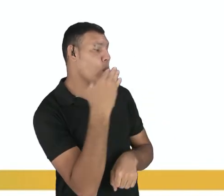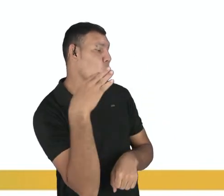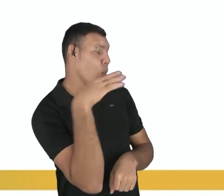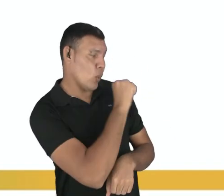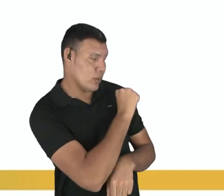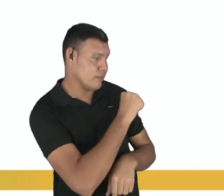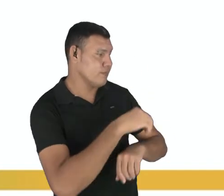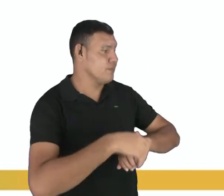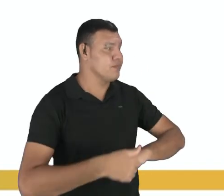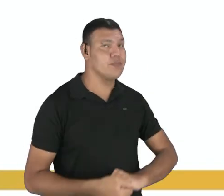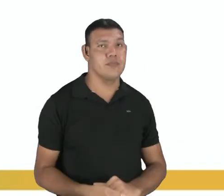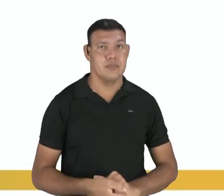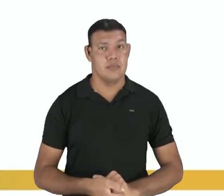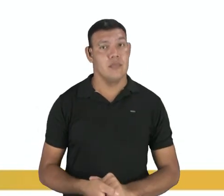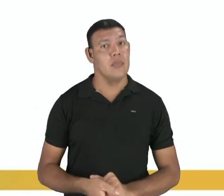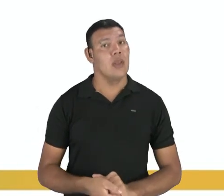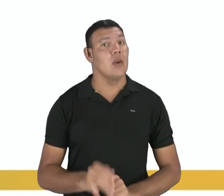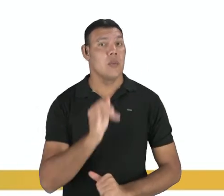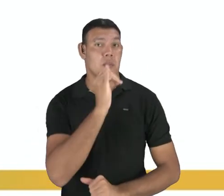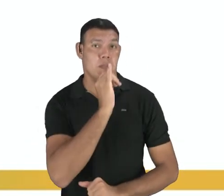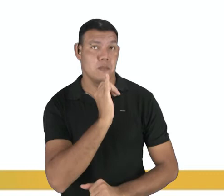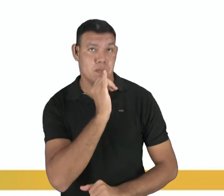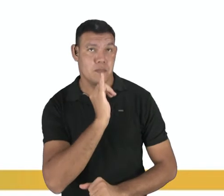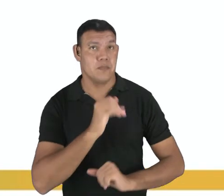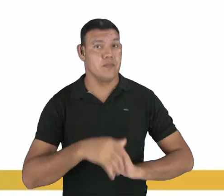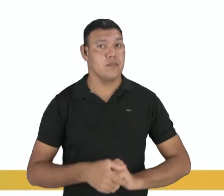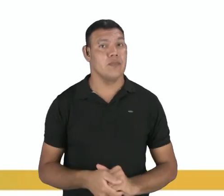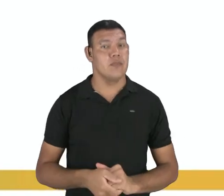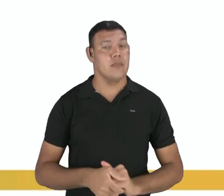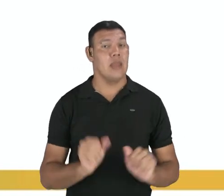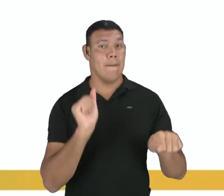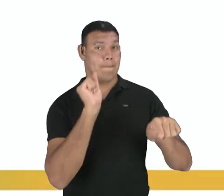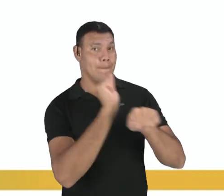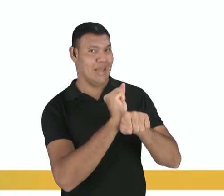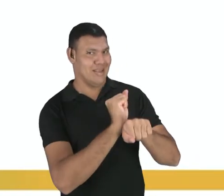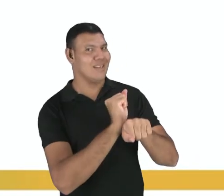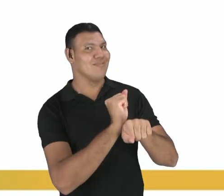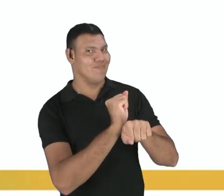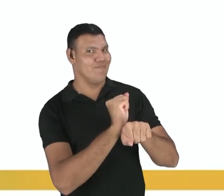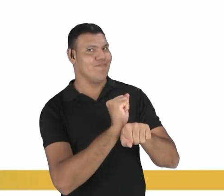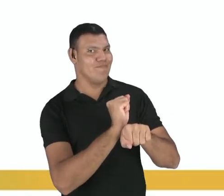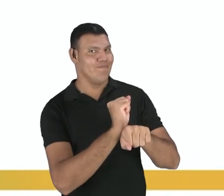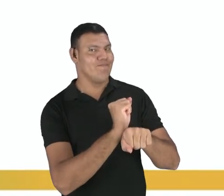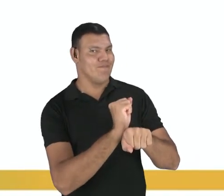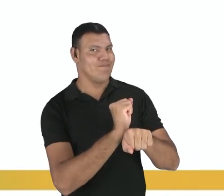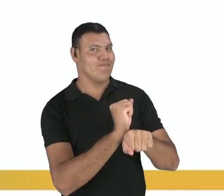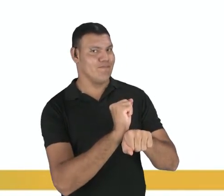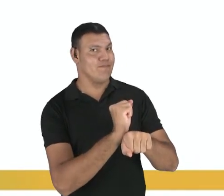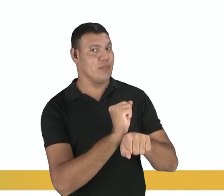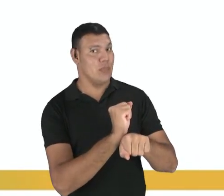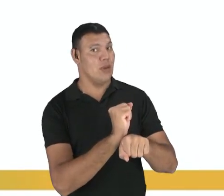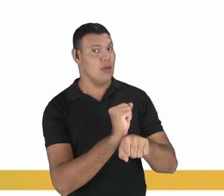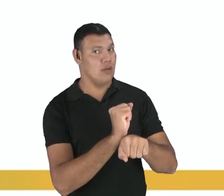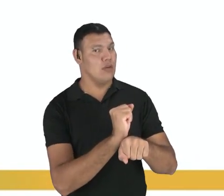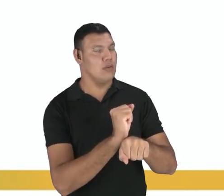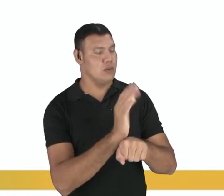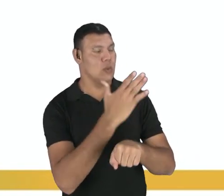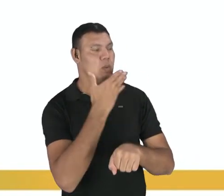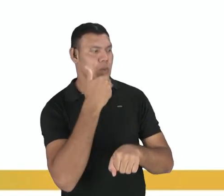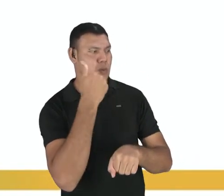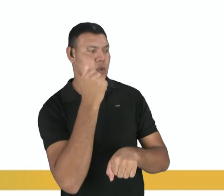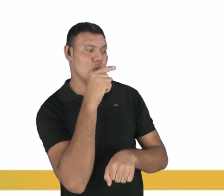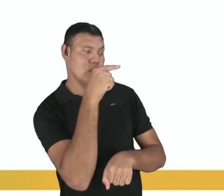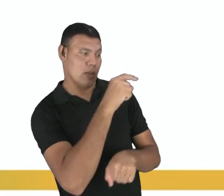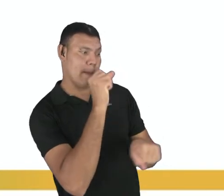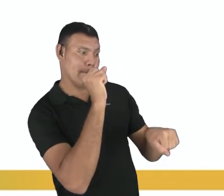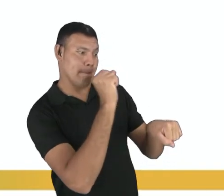food. Nesse caso aí, o verbo give up está no sentido de parar. A melhor coisa que você pode fazer é